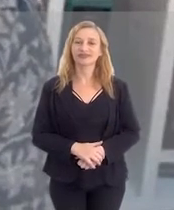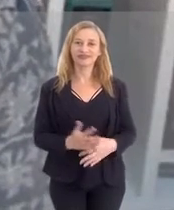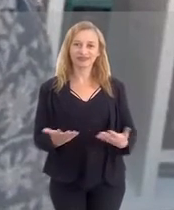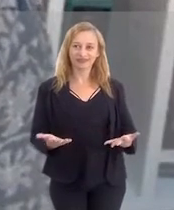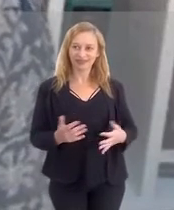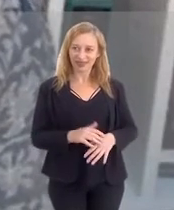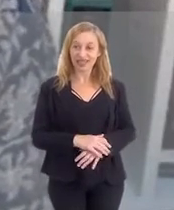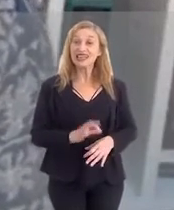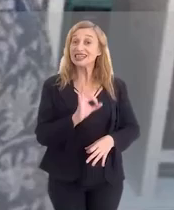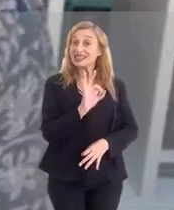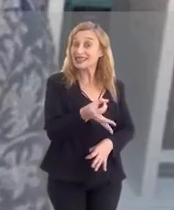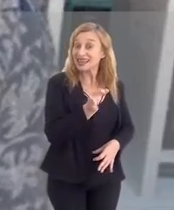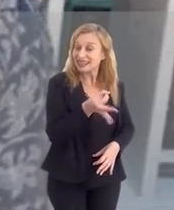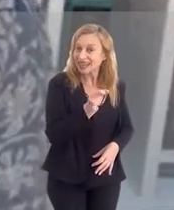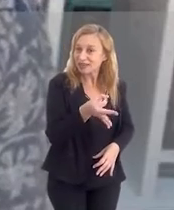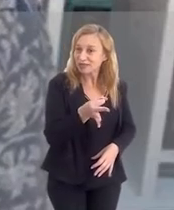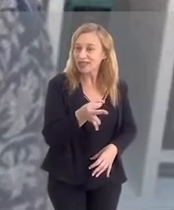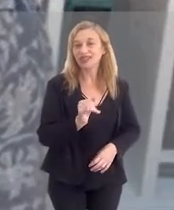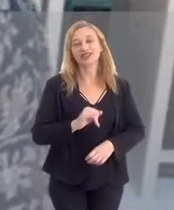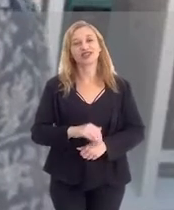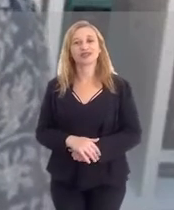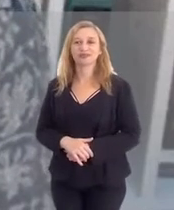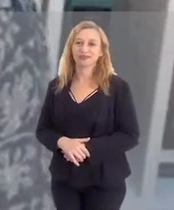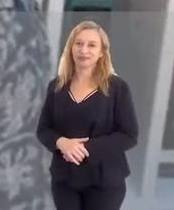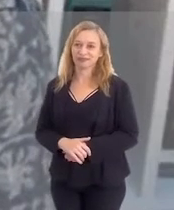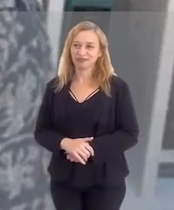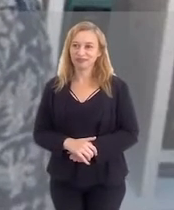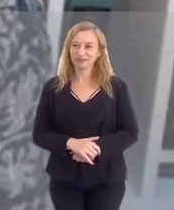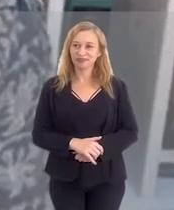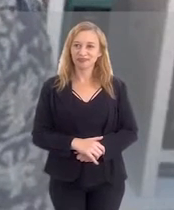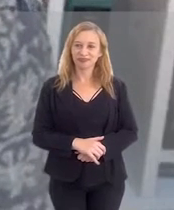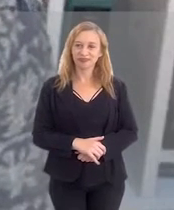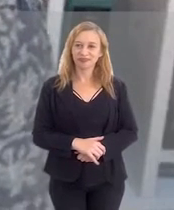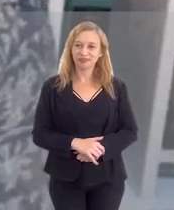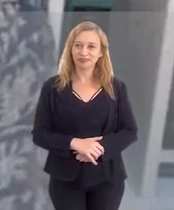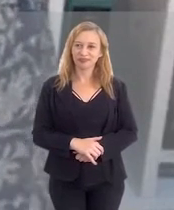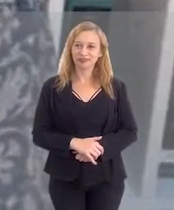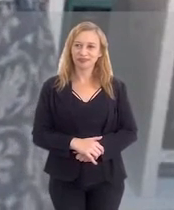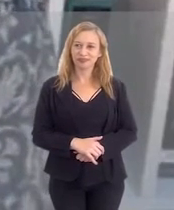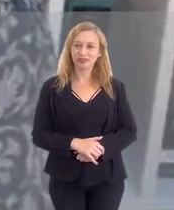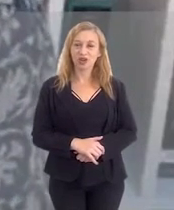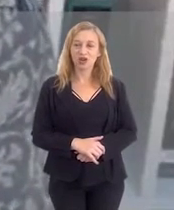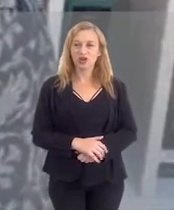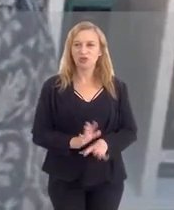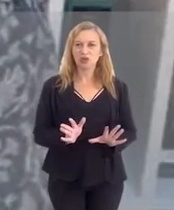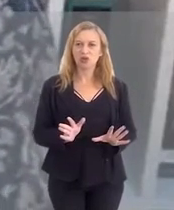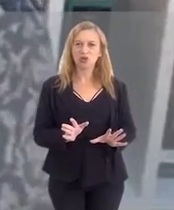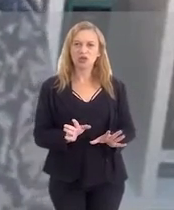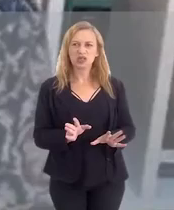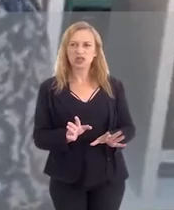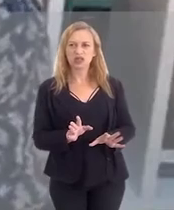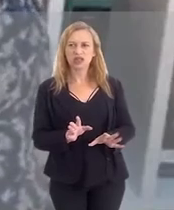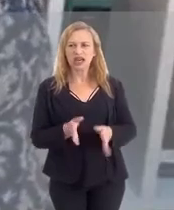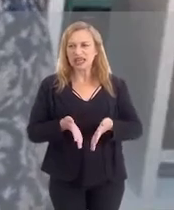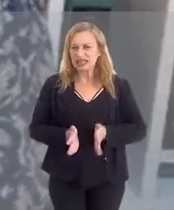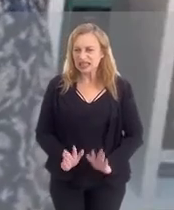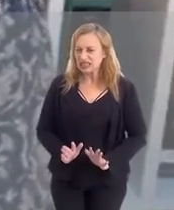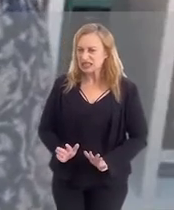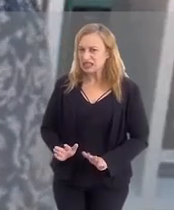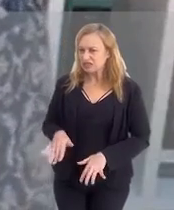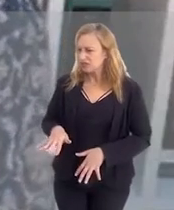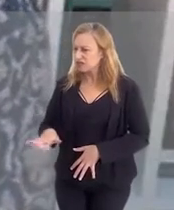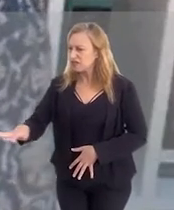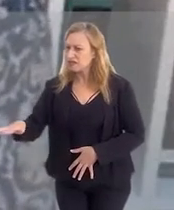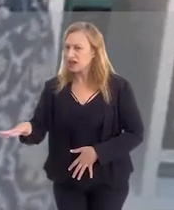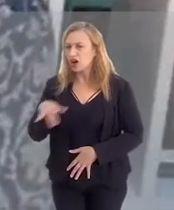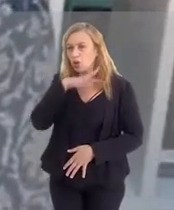para falar de Planaltina. Exatamente aquela condição em que uma situação aparentemente negativa, por exemplo, ter nascido e